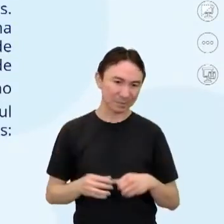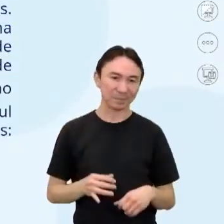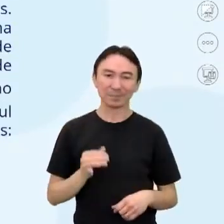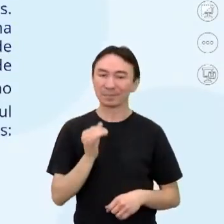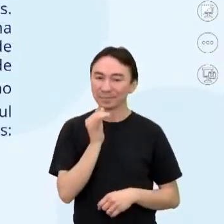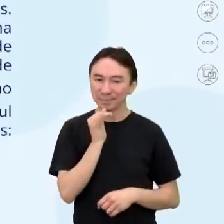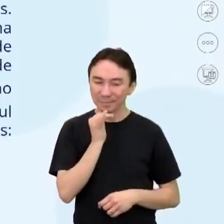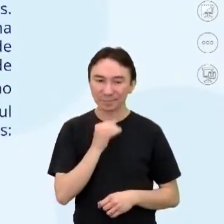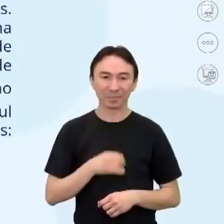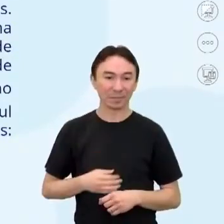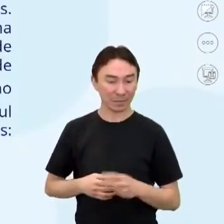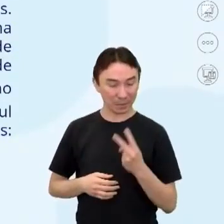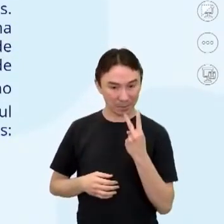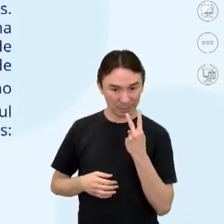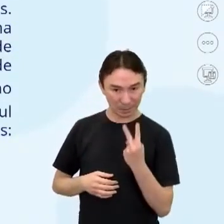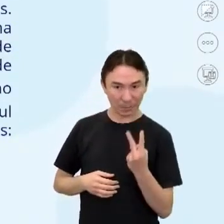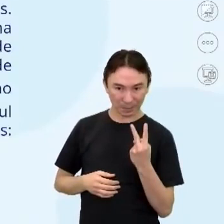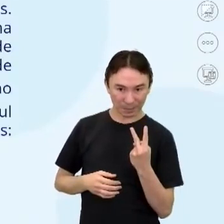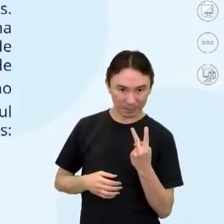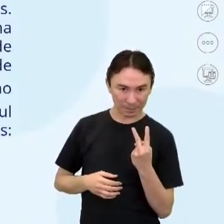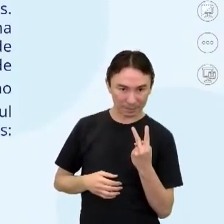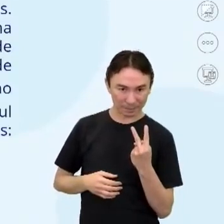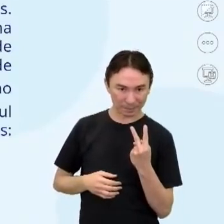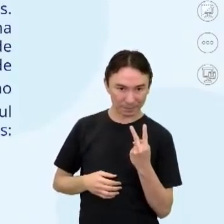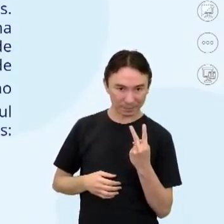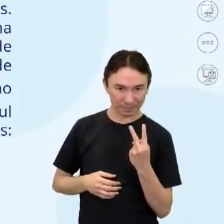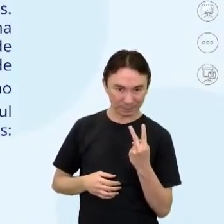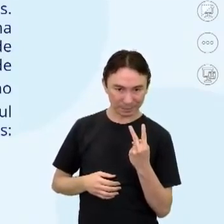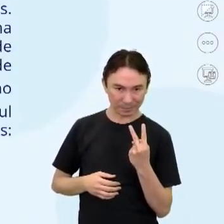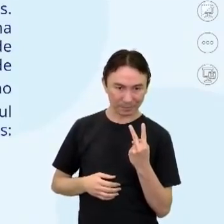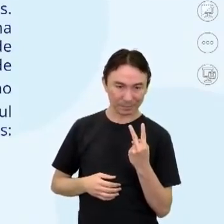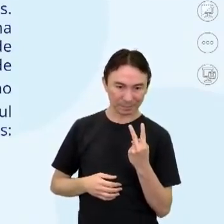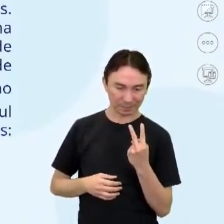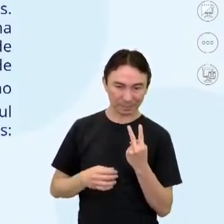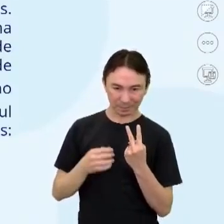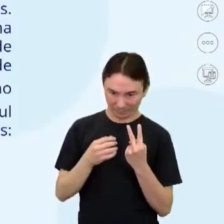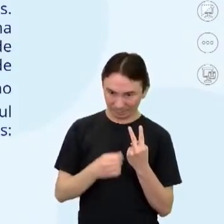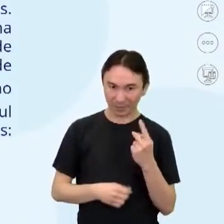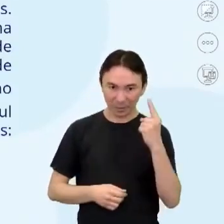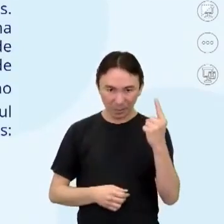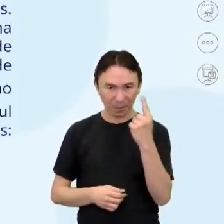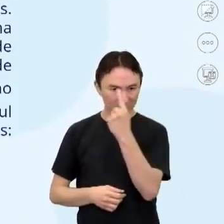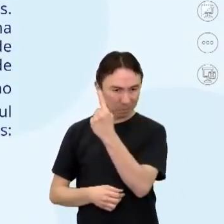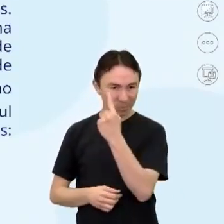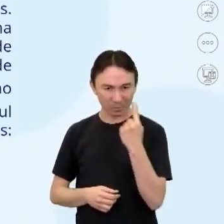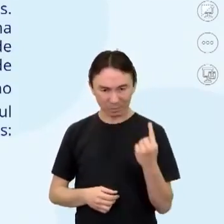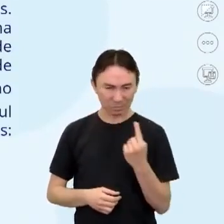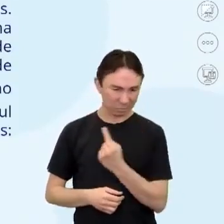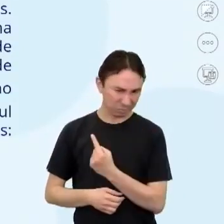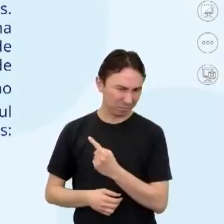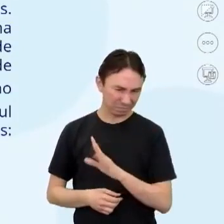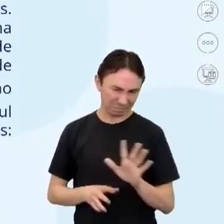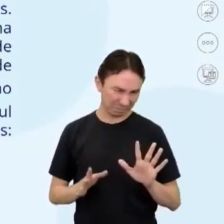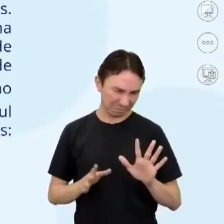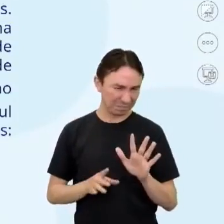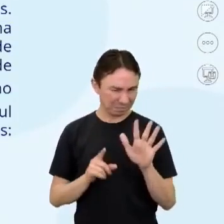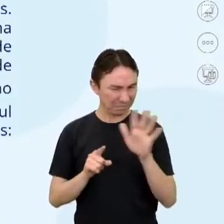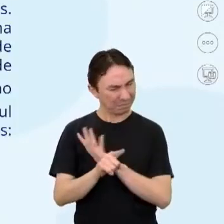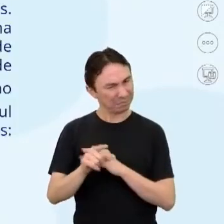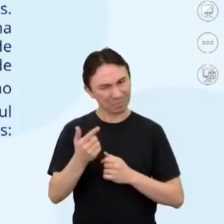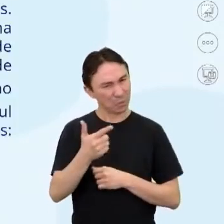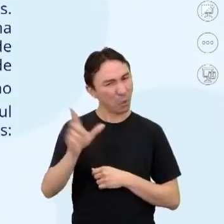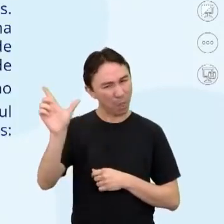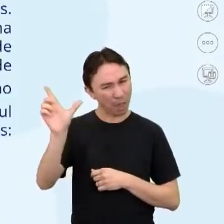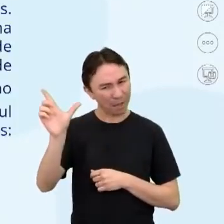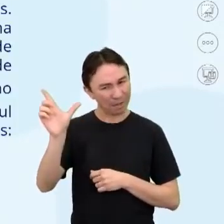ó, temos 2, tá? 1, 1, 1 e 1. Ok? Mas essa não é a pergunta, né? Porque ele quer saber o quê?